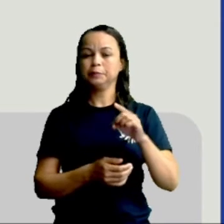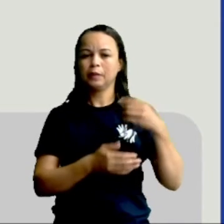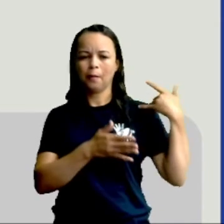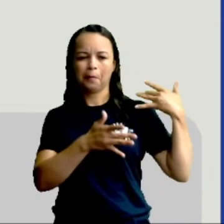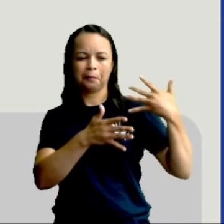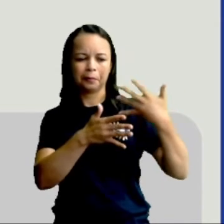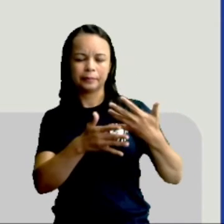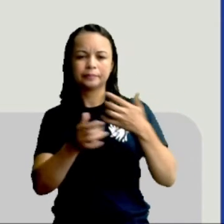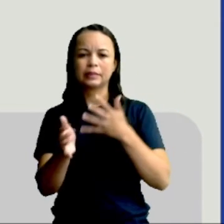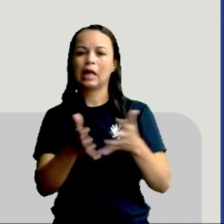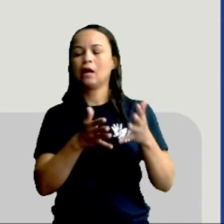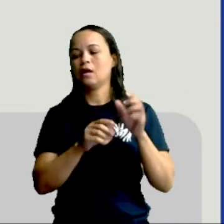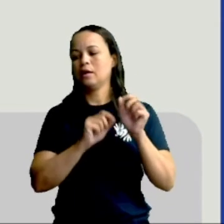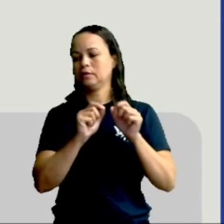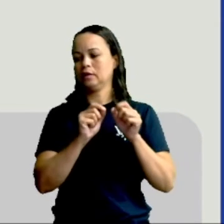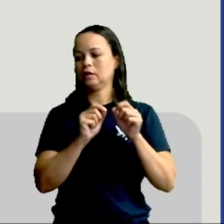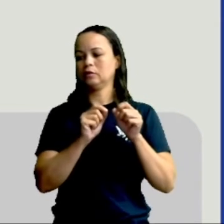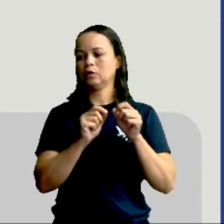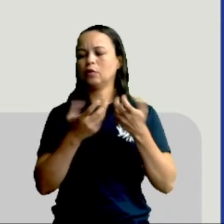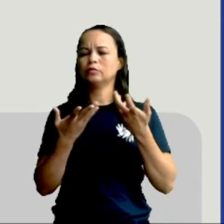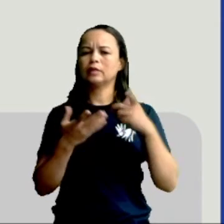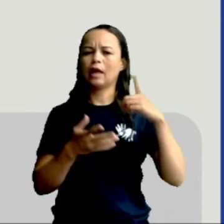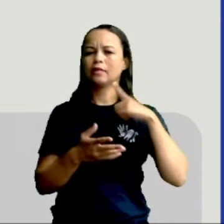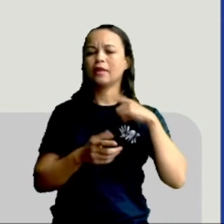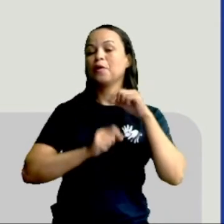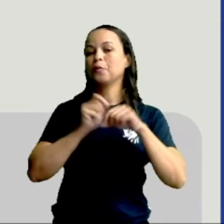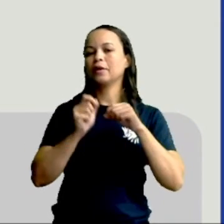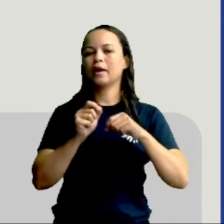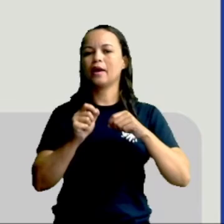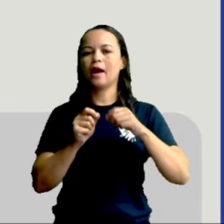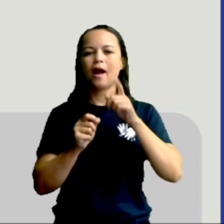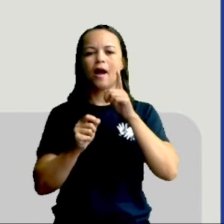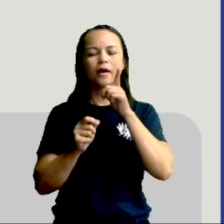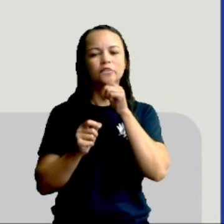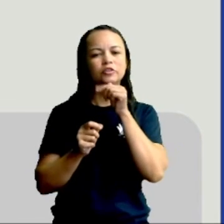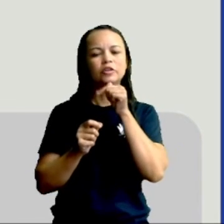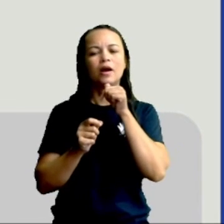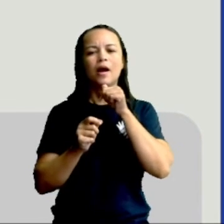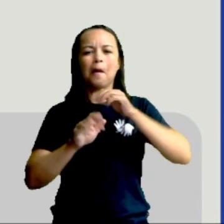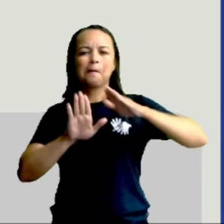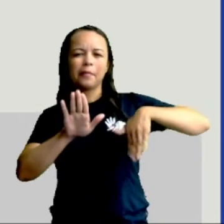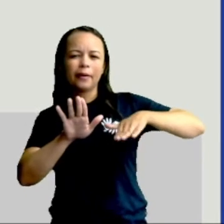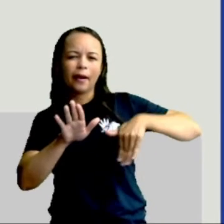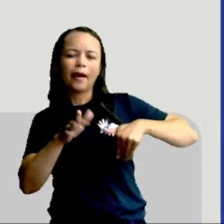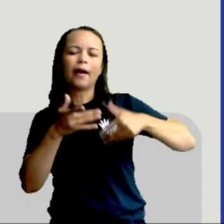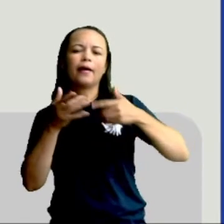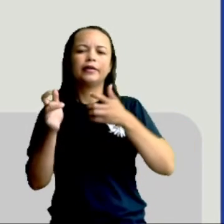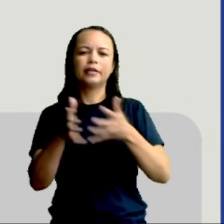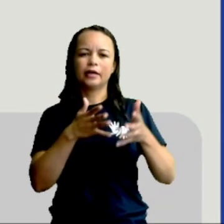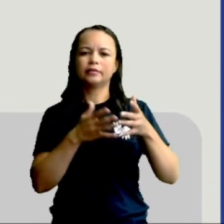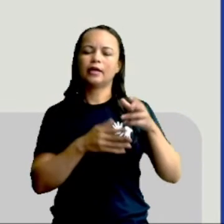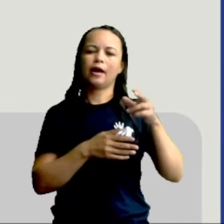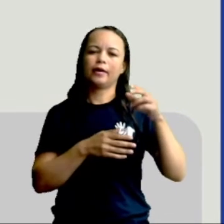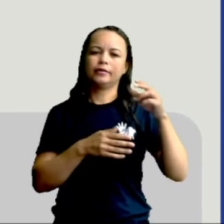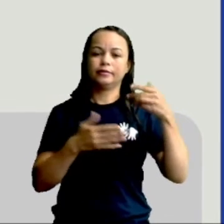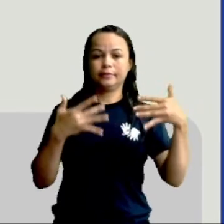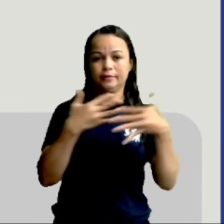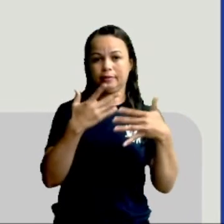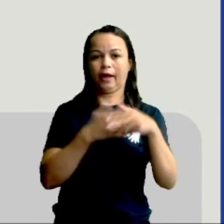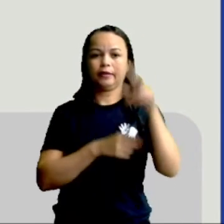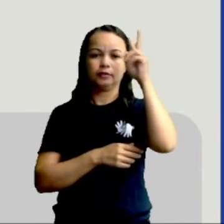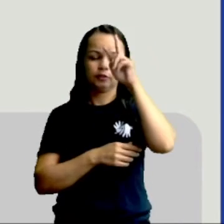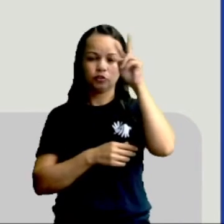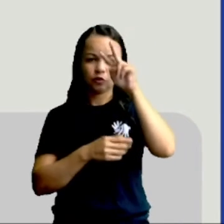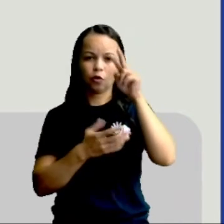atrações da região são as belas praias do litoral, as cidades históricas de Minas Gerais, e aí eu vou ter